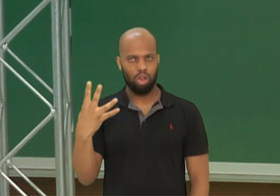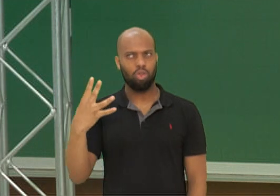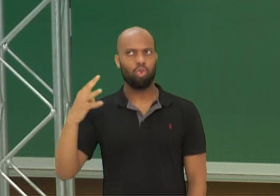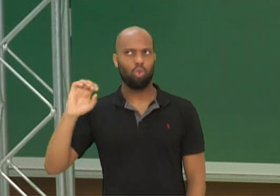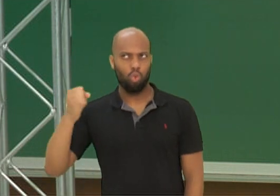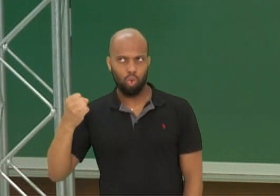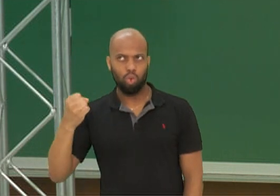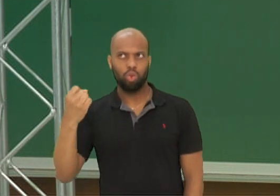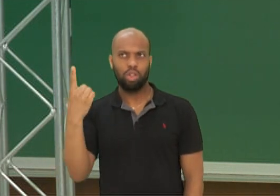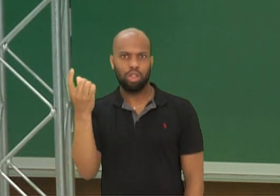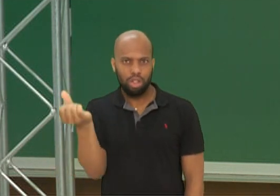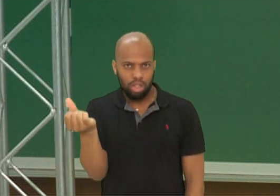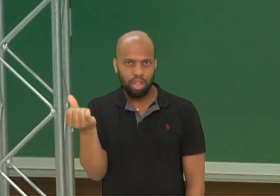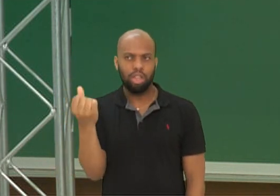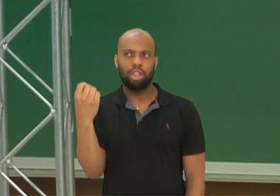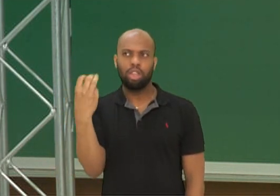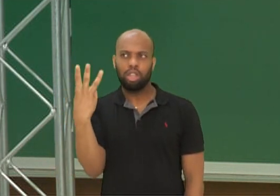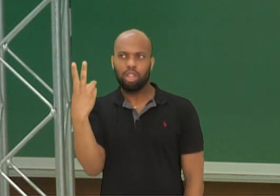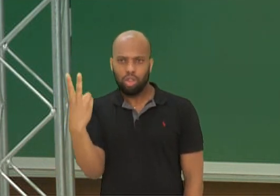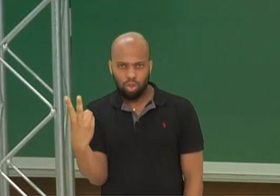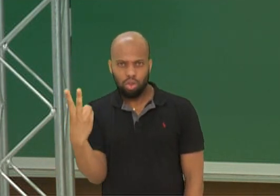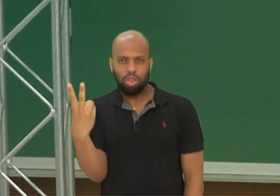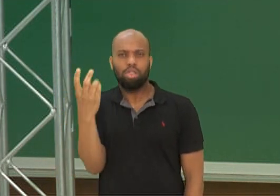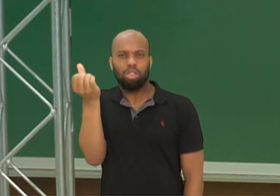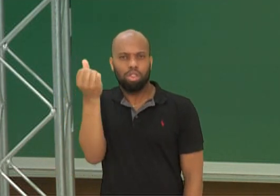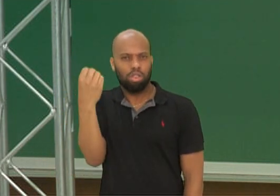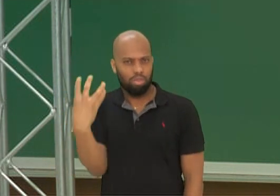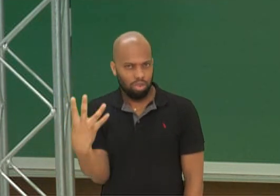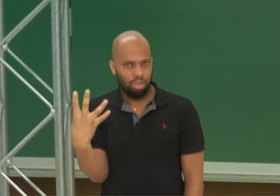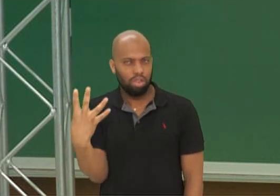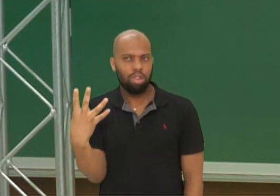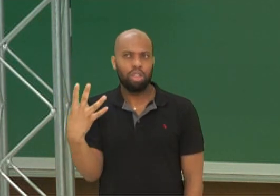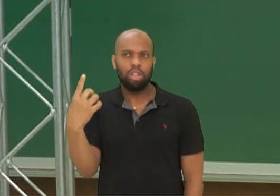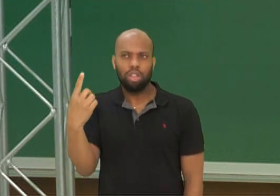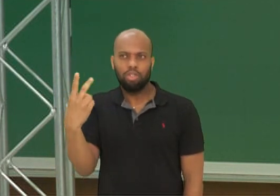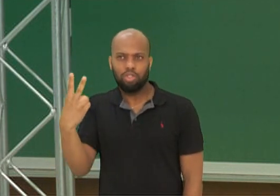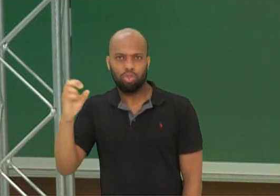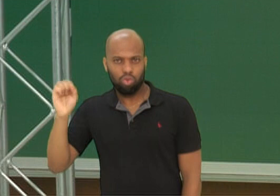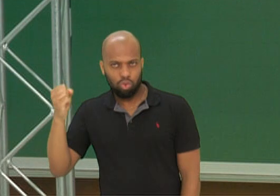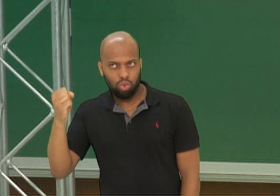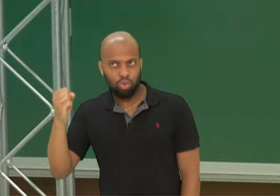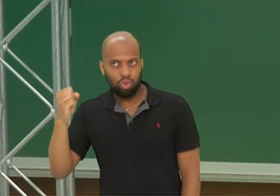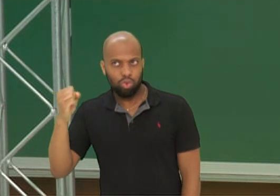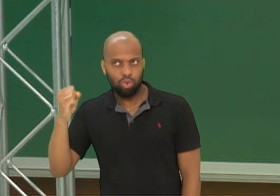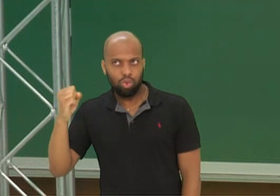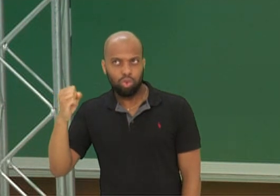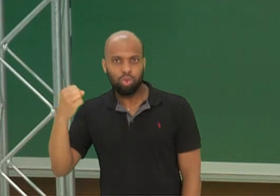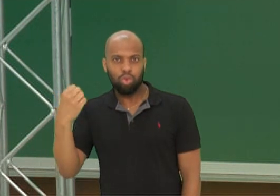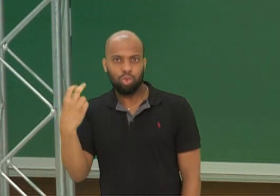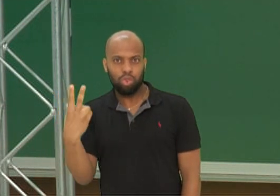8, 16, 32, 64, 128, né?